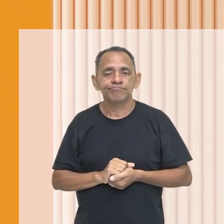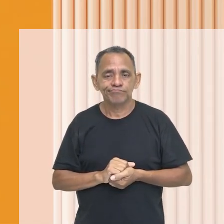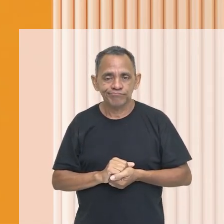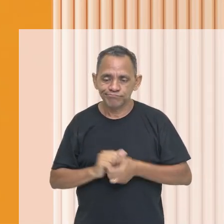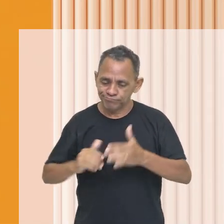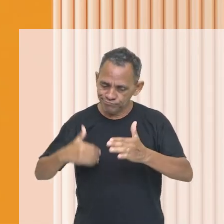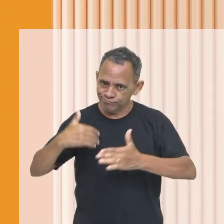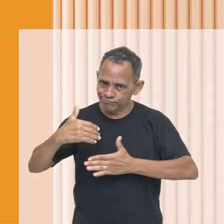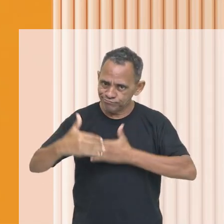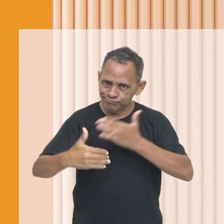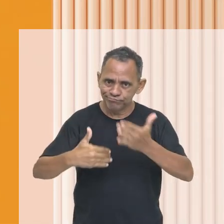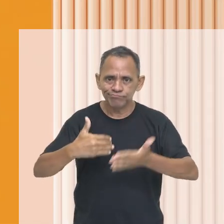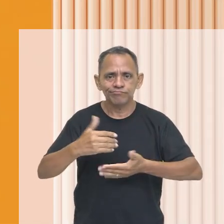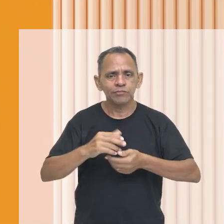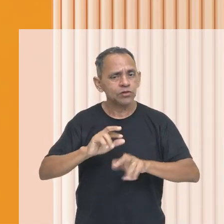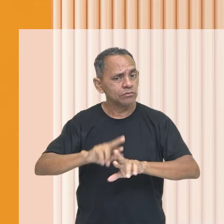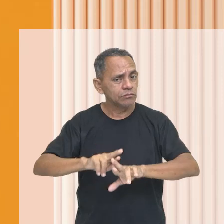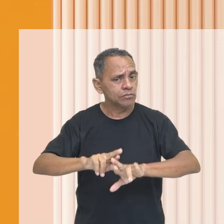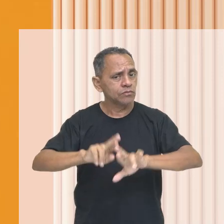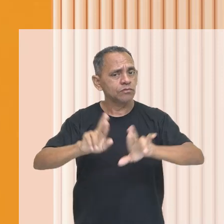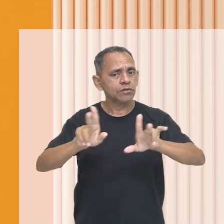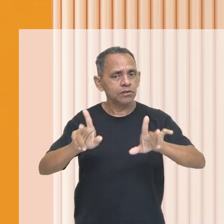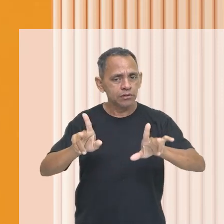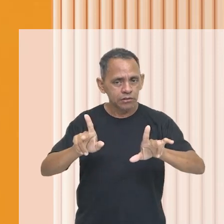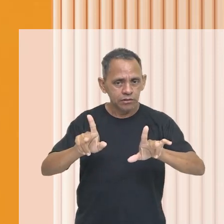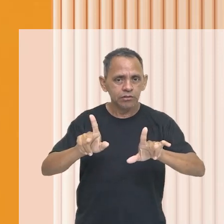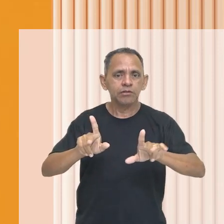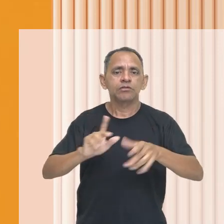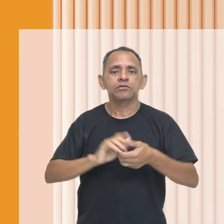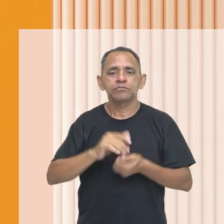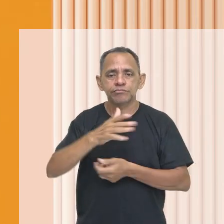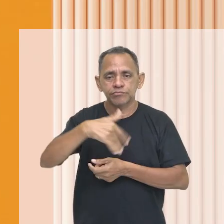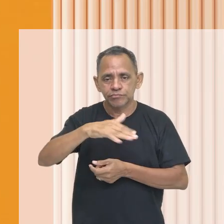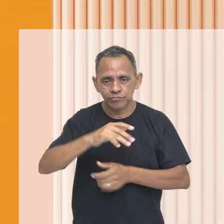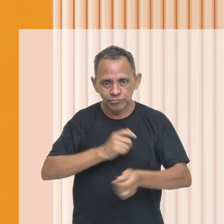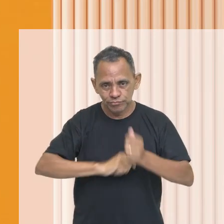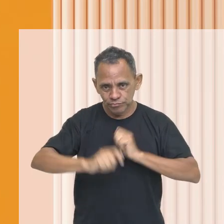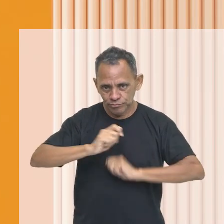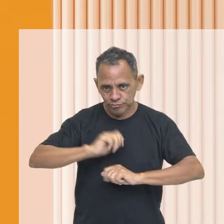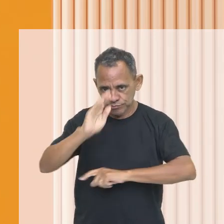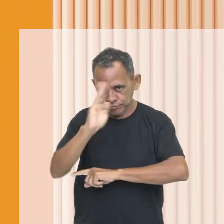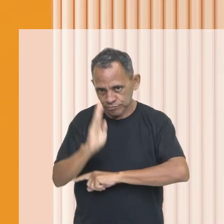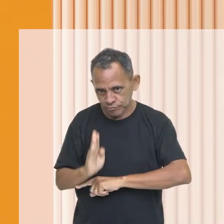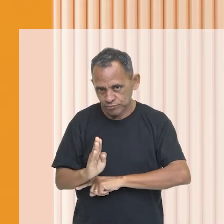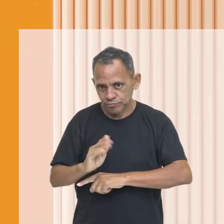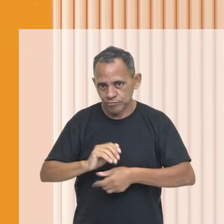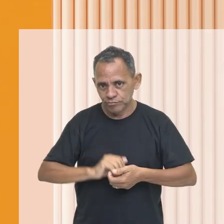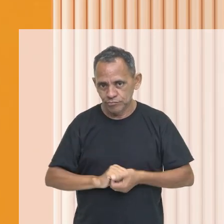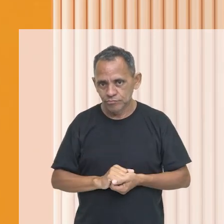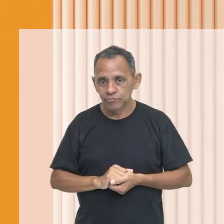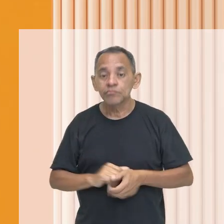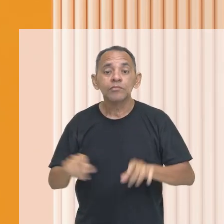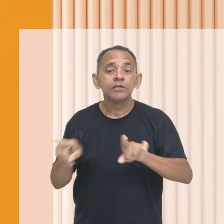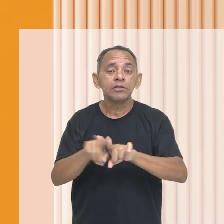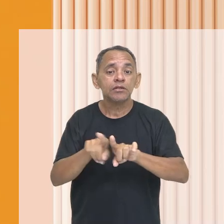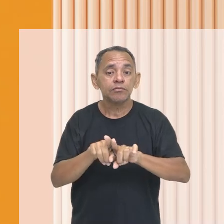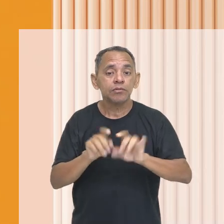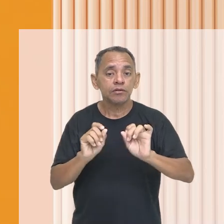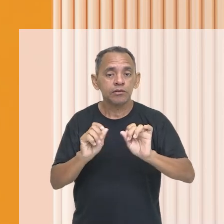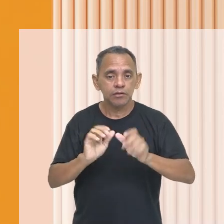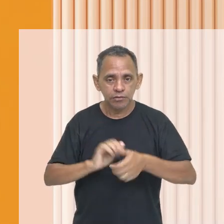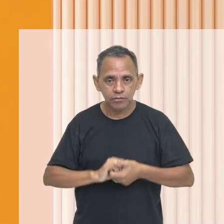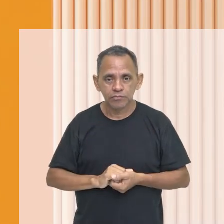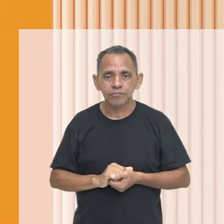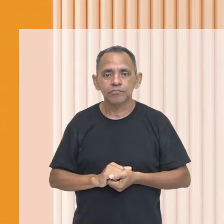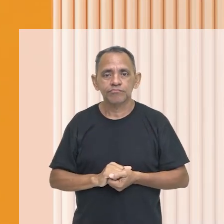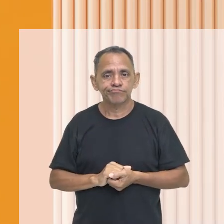percorrendo os diferentes ciclos econômicos do Brasil e que também